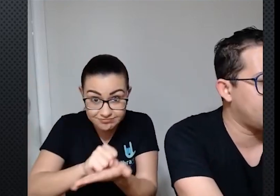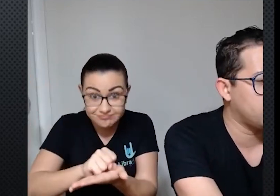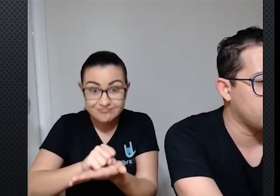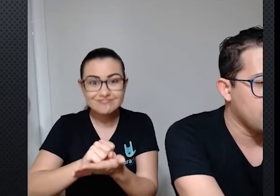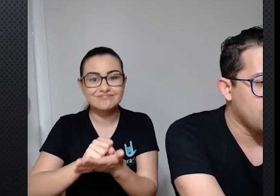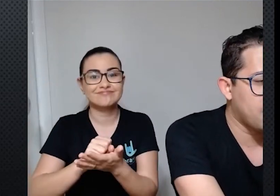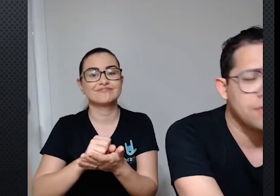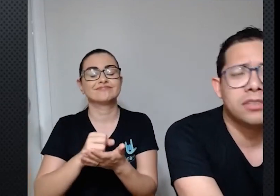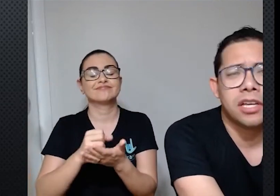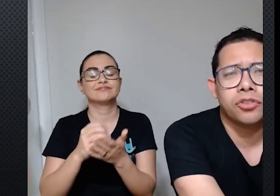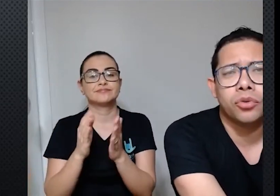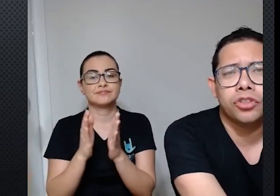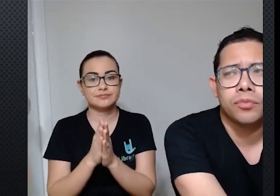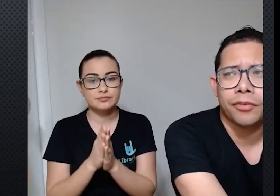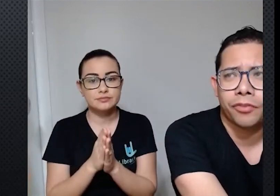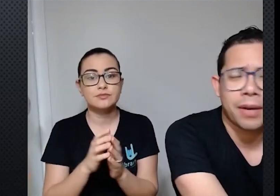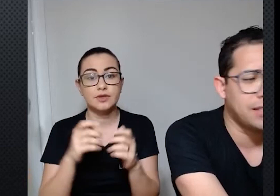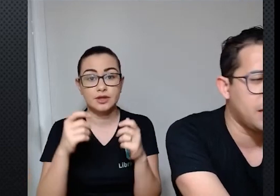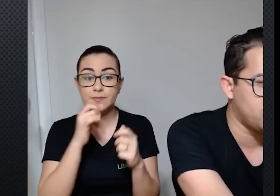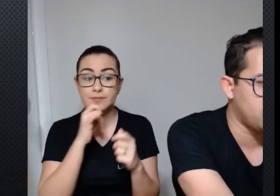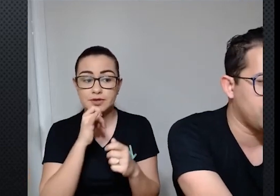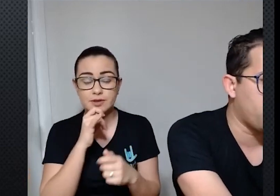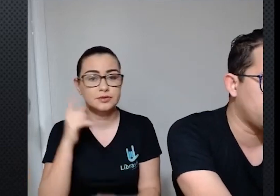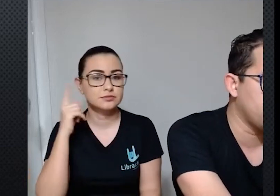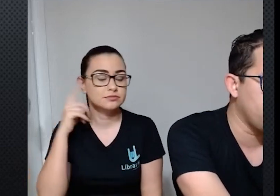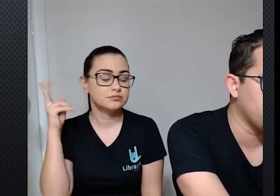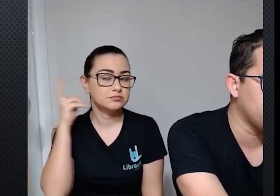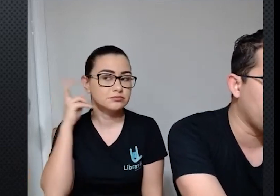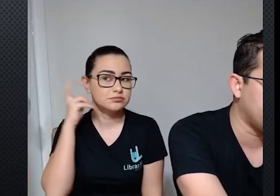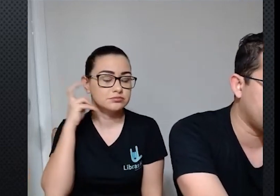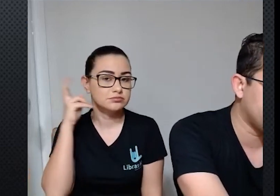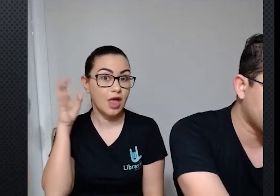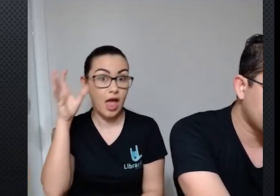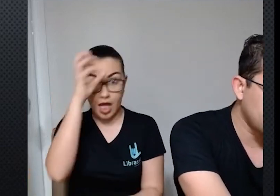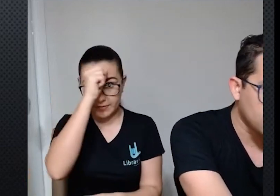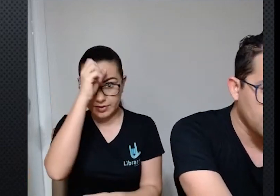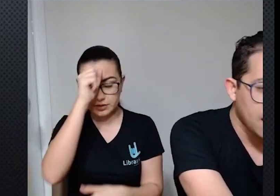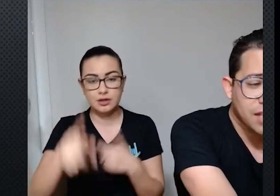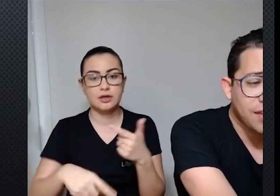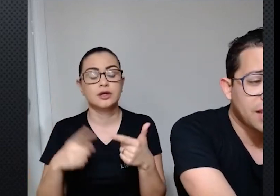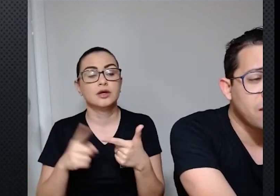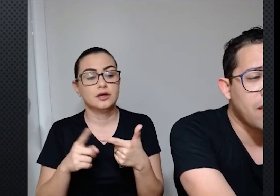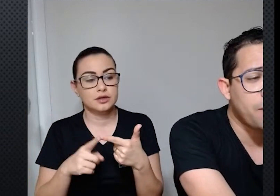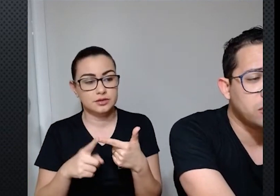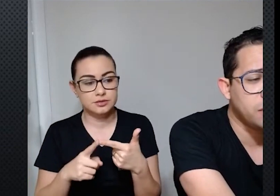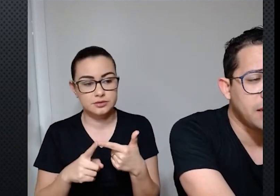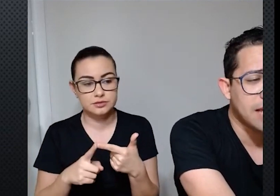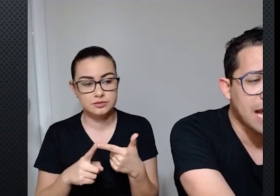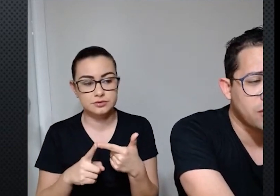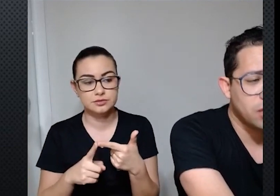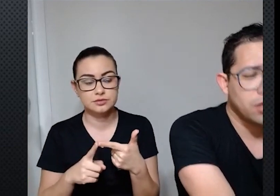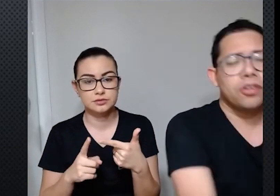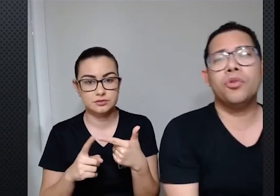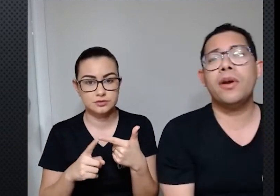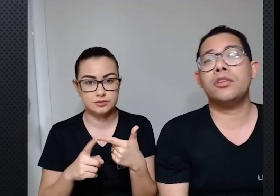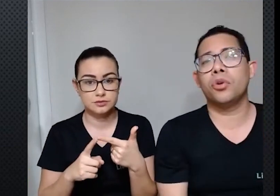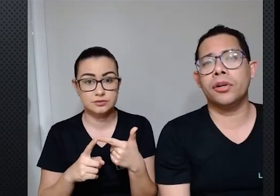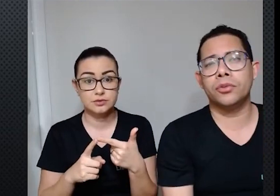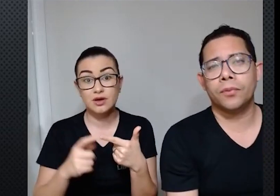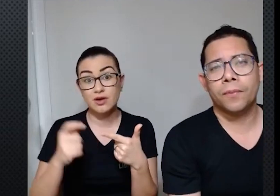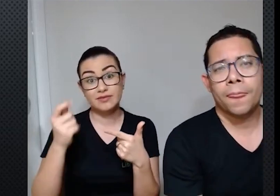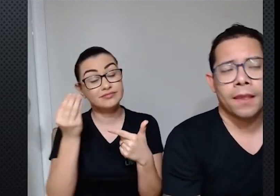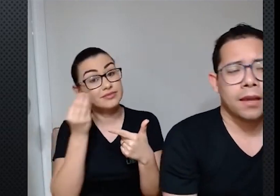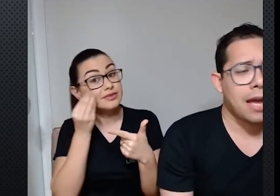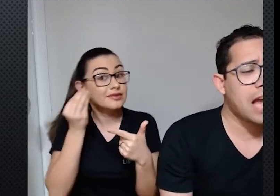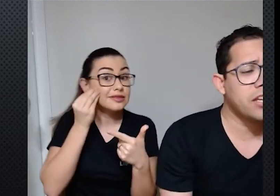escutar, certo? Mas que você escute de uma forma mais seletiva. Ponto de número 2. Você vai ter que ver a possibilidade de um